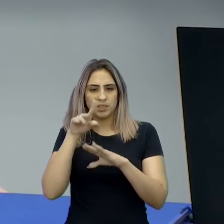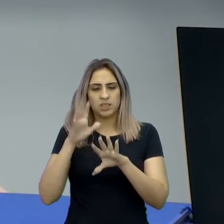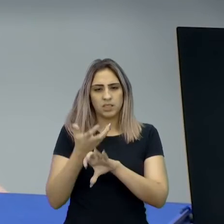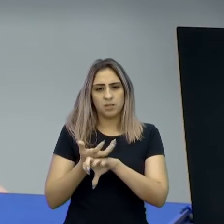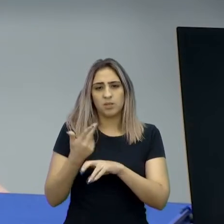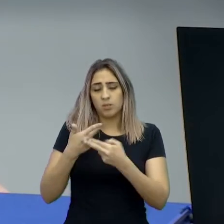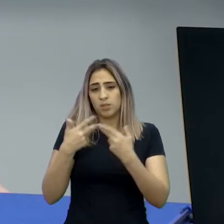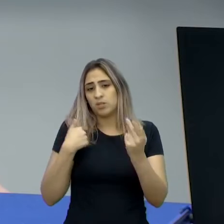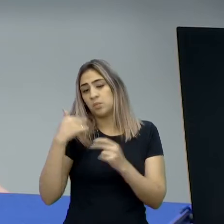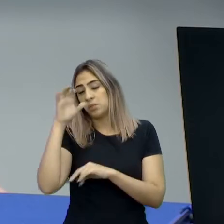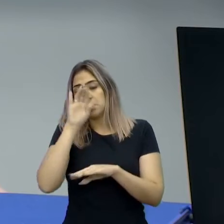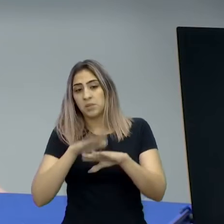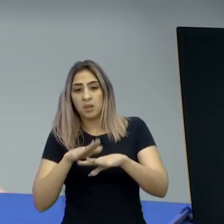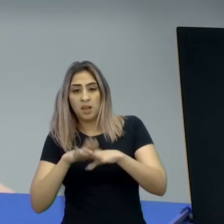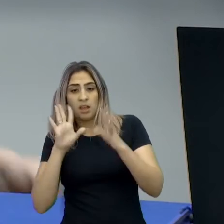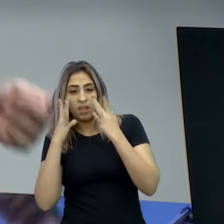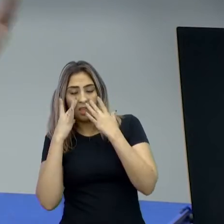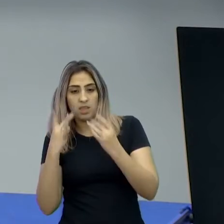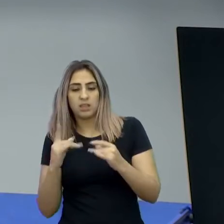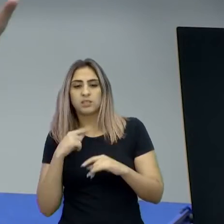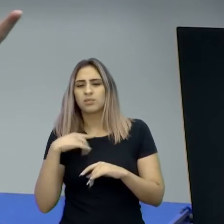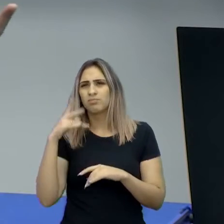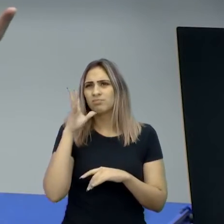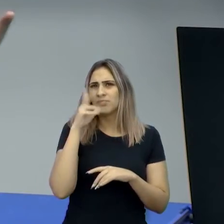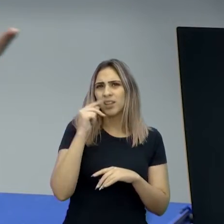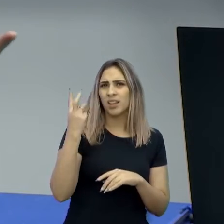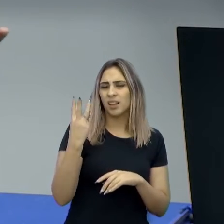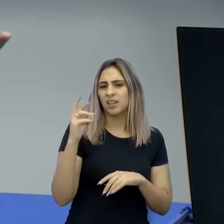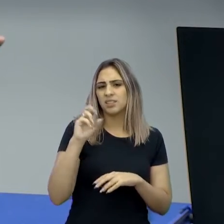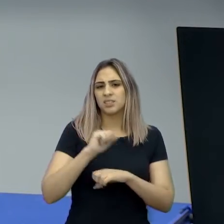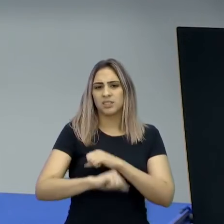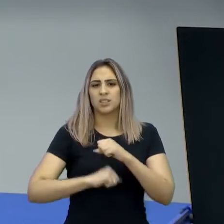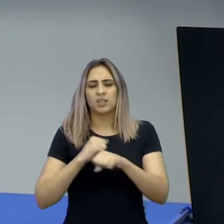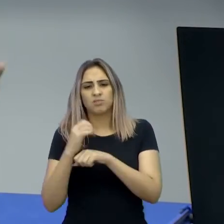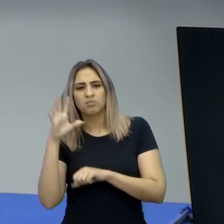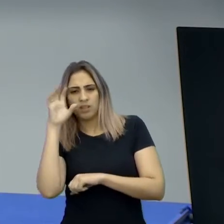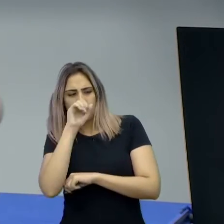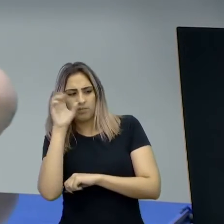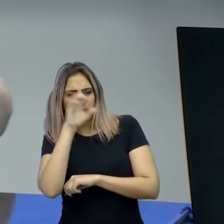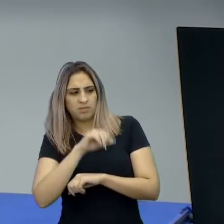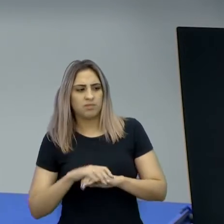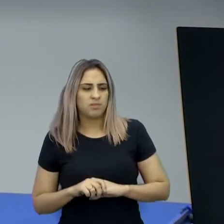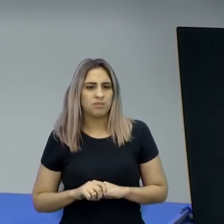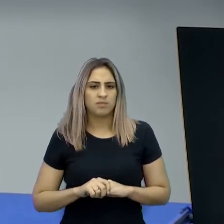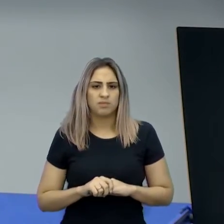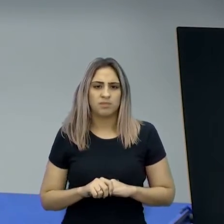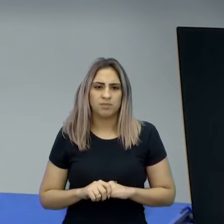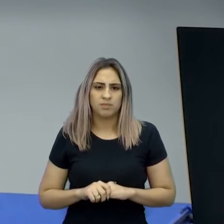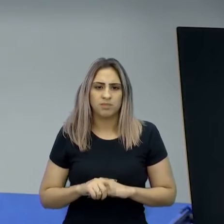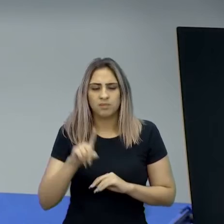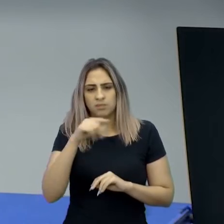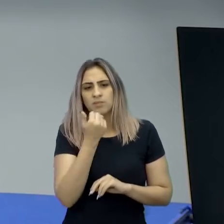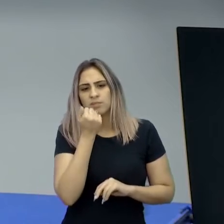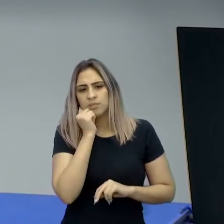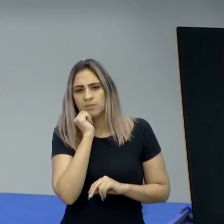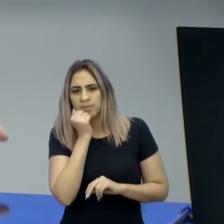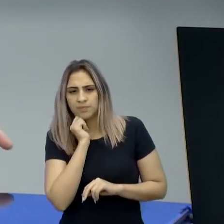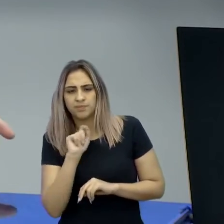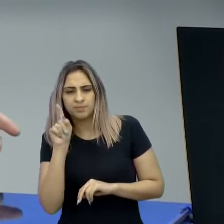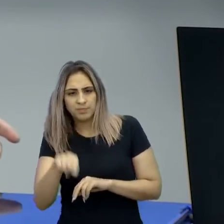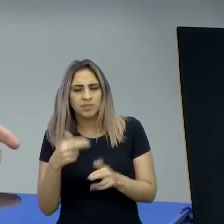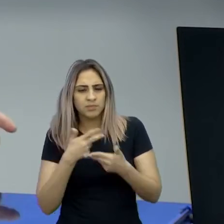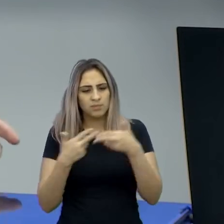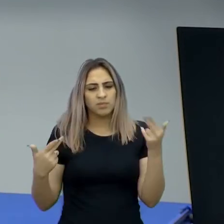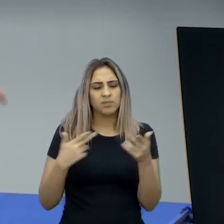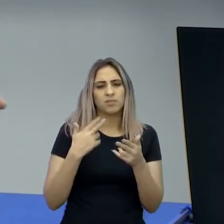coisas que eu aprendi que mais me chamaram a atenção, que olha, eu demorei 35 anos para aprender isso, foi o seguinte, que a ciência, ela é um